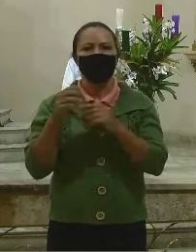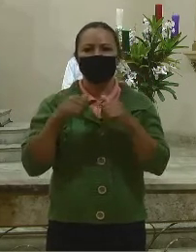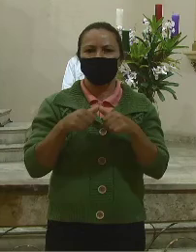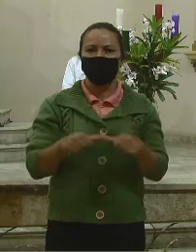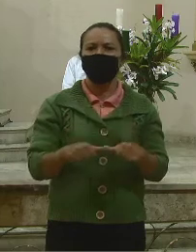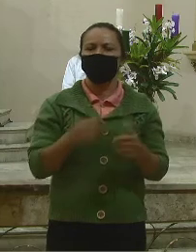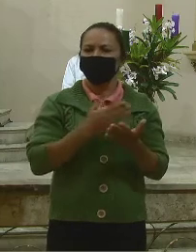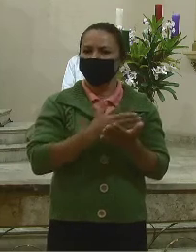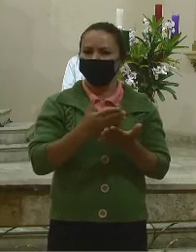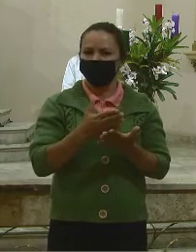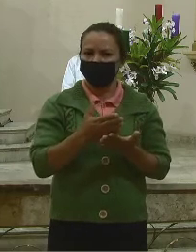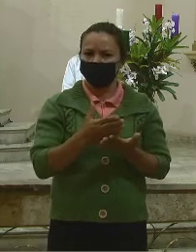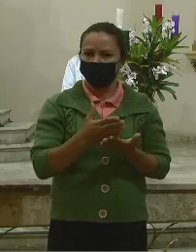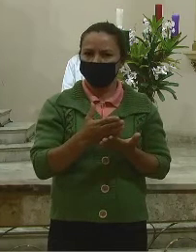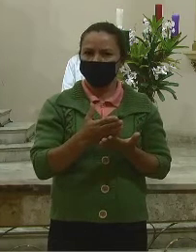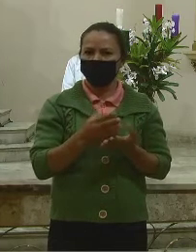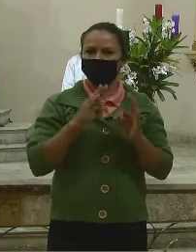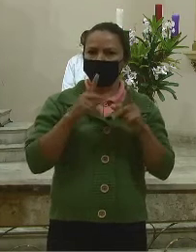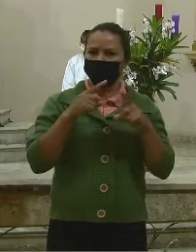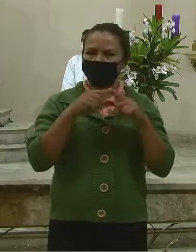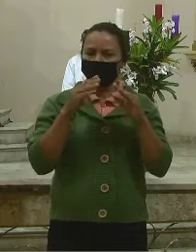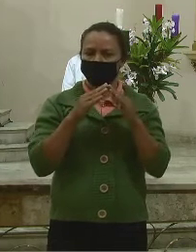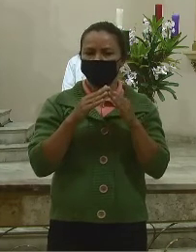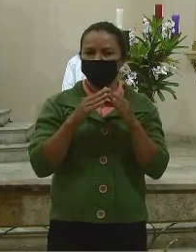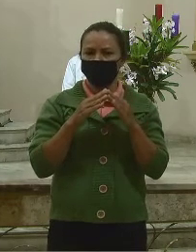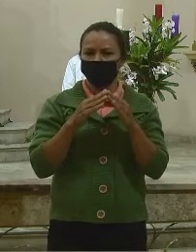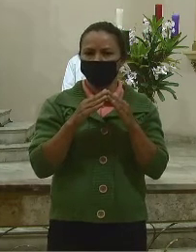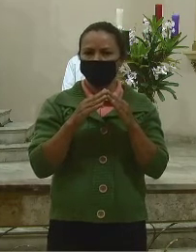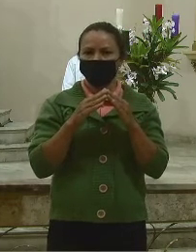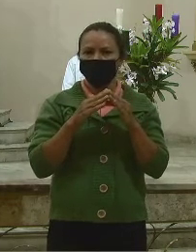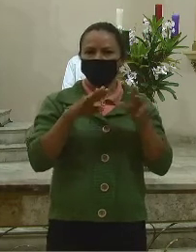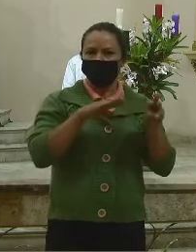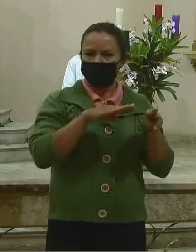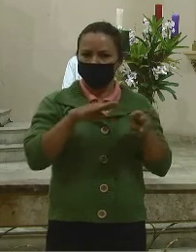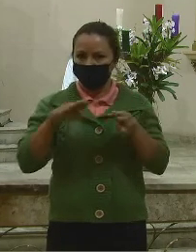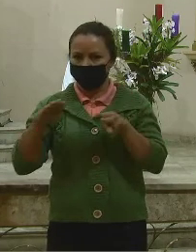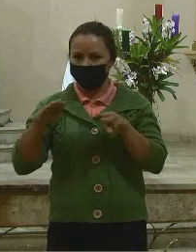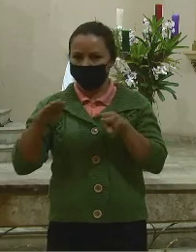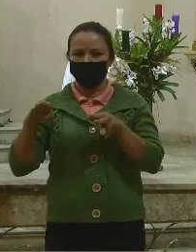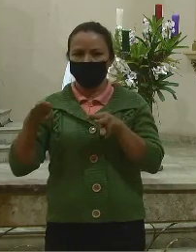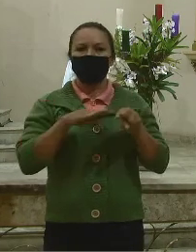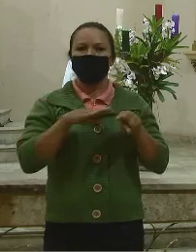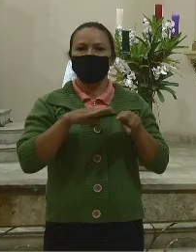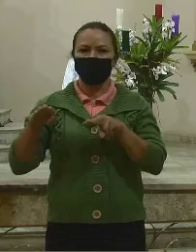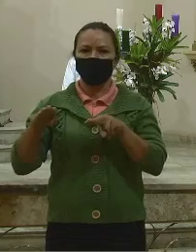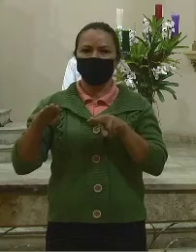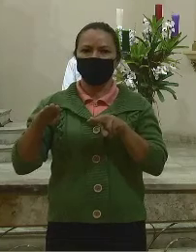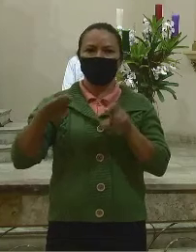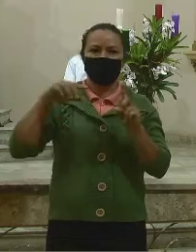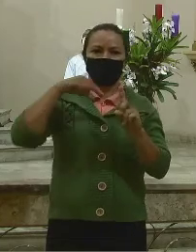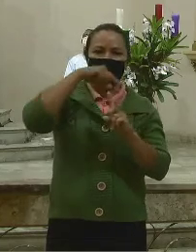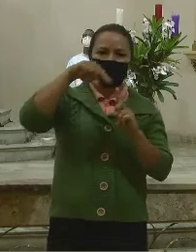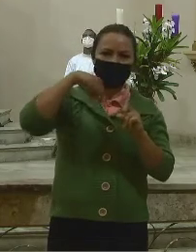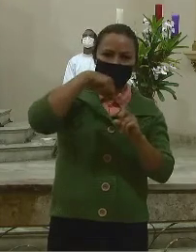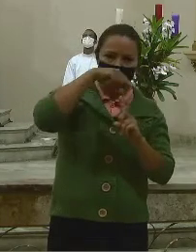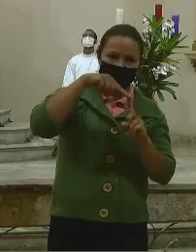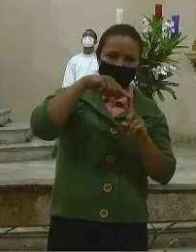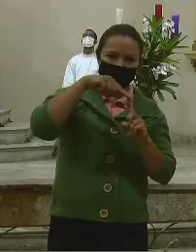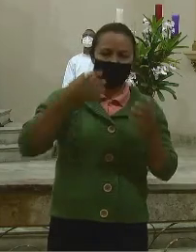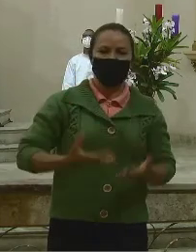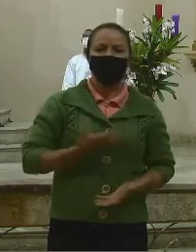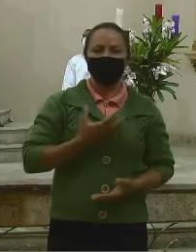estamos iniciando com toda a igreja a Semana Santa do Natal. O ministério